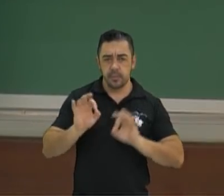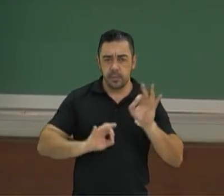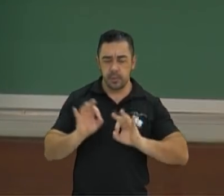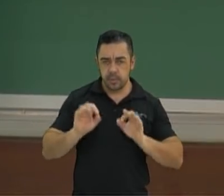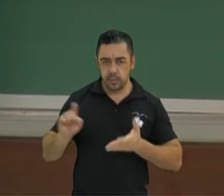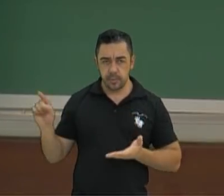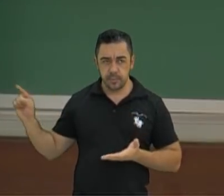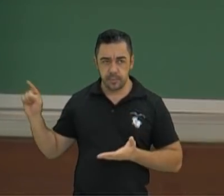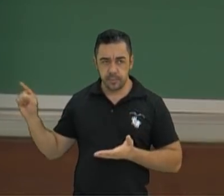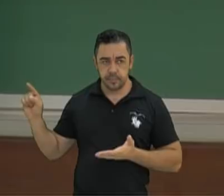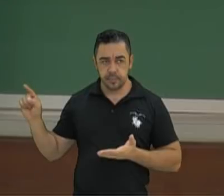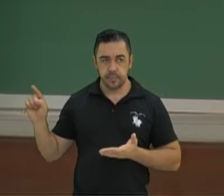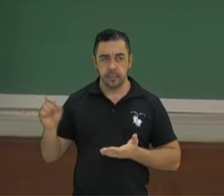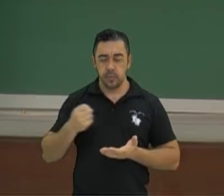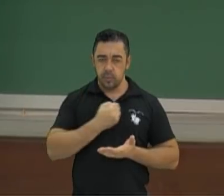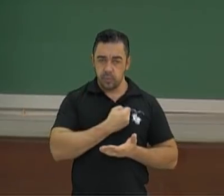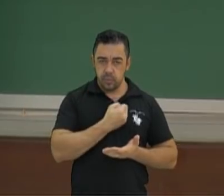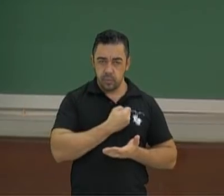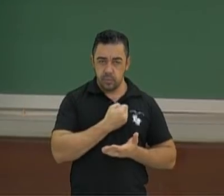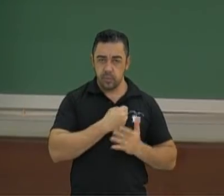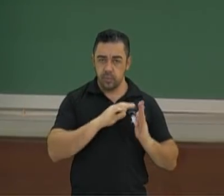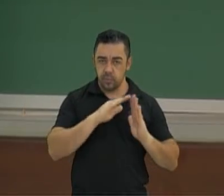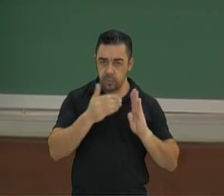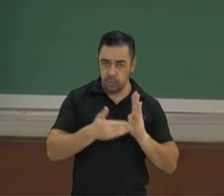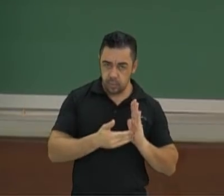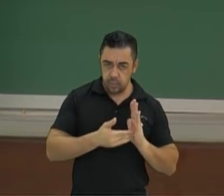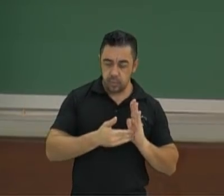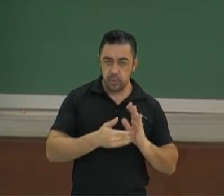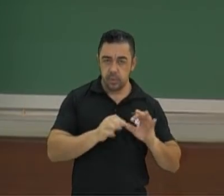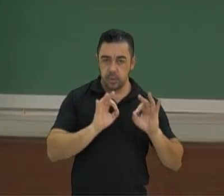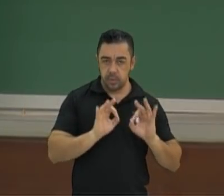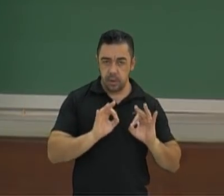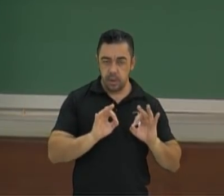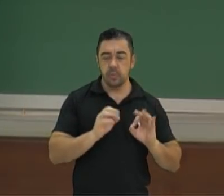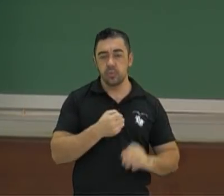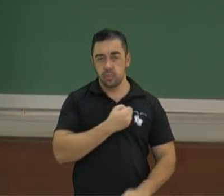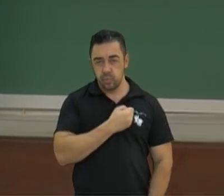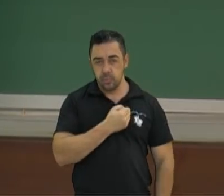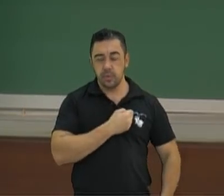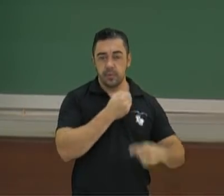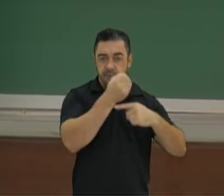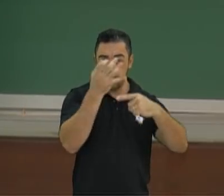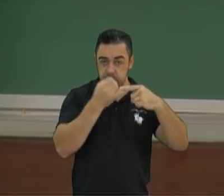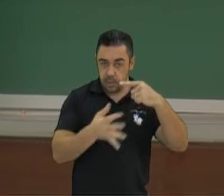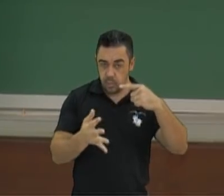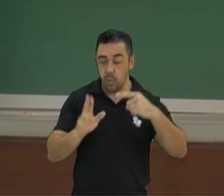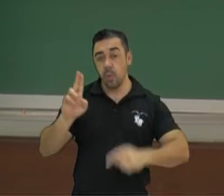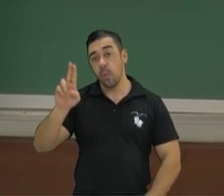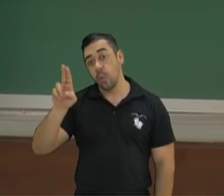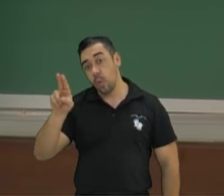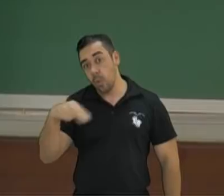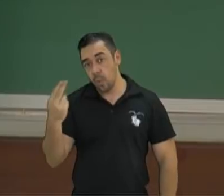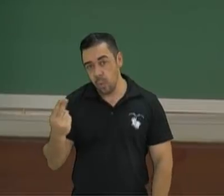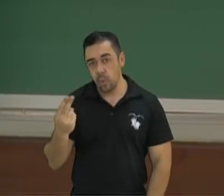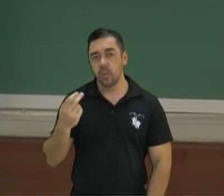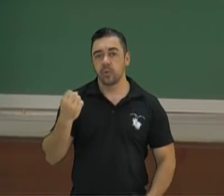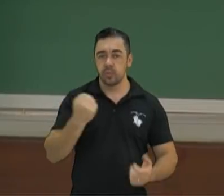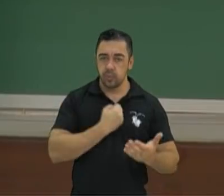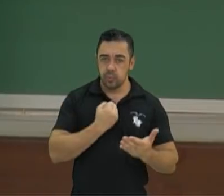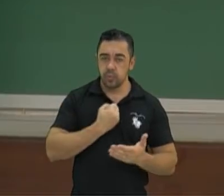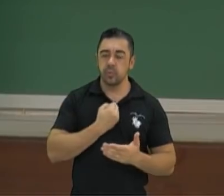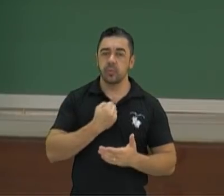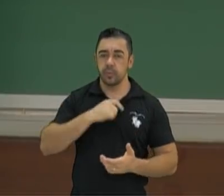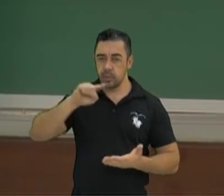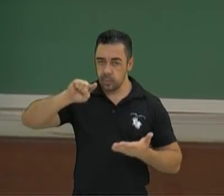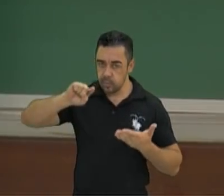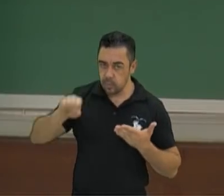fez? Ou os números, ou todos eles devem estar na forma de fração, ou todos eles devem estar na forma